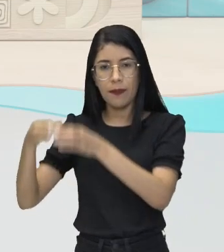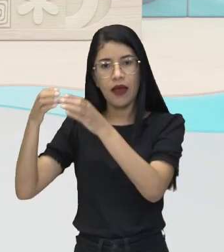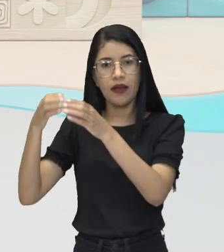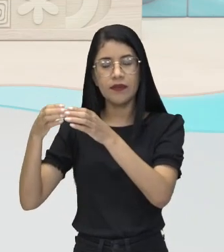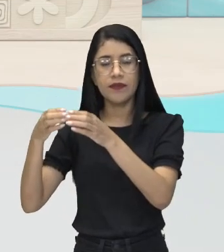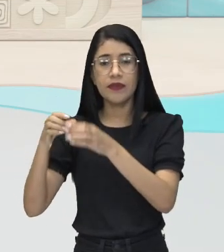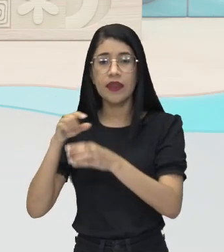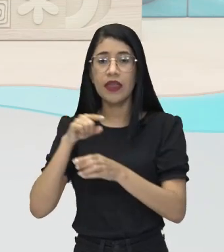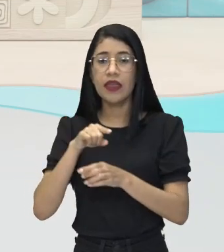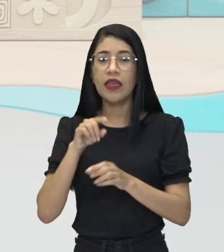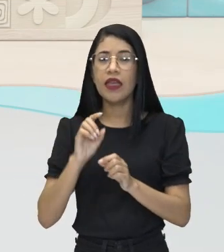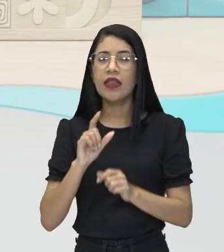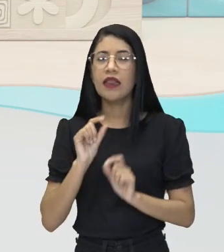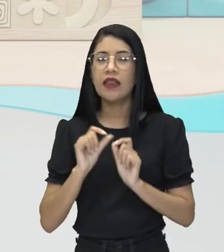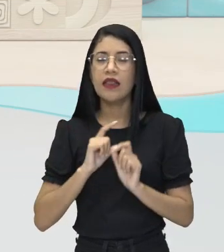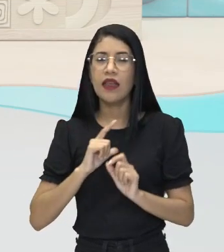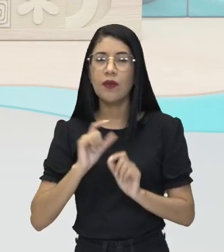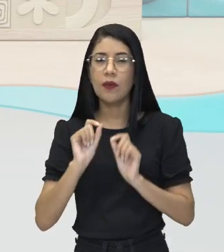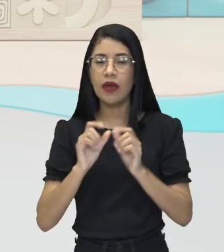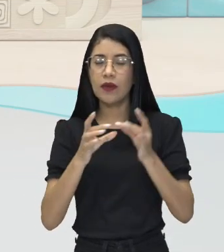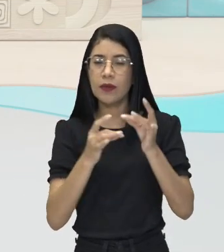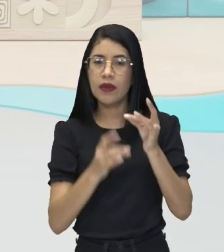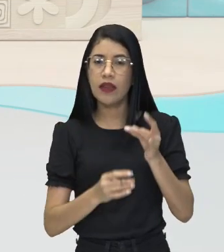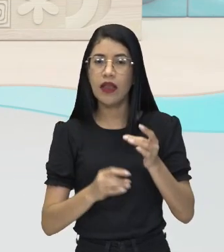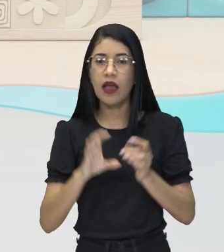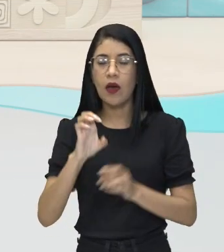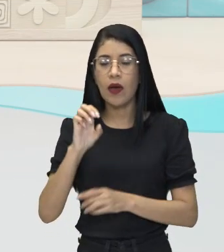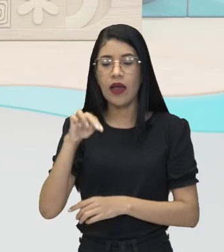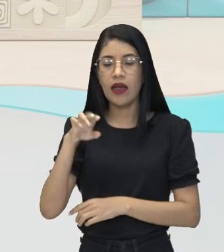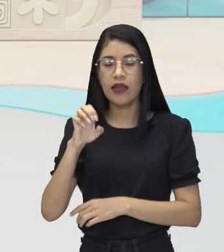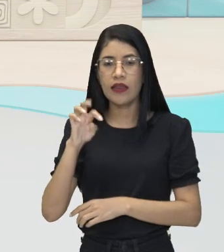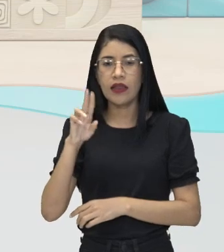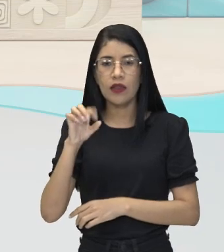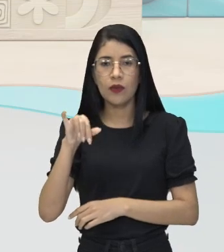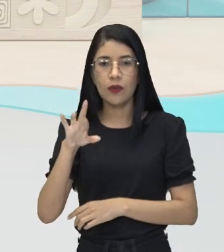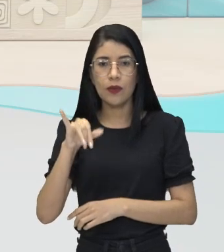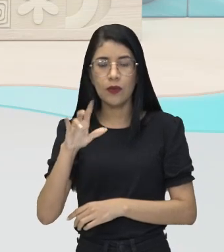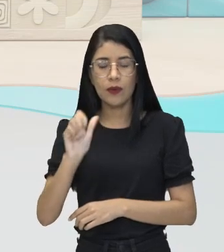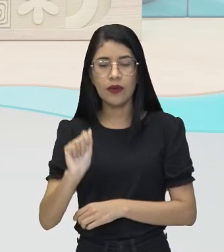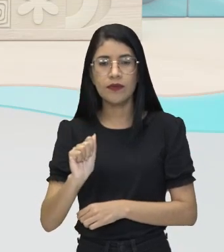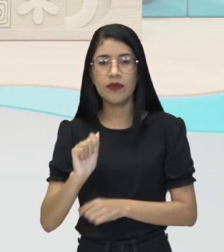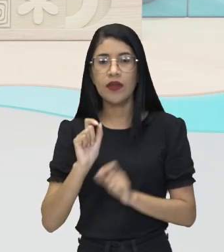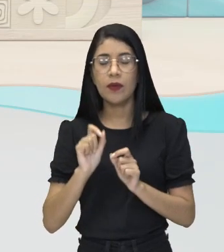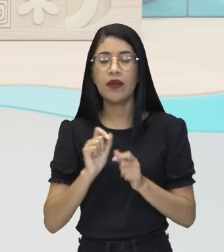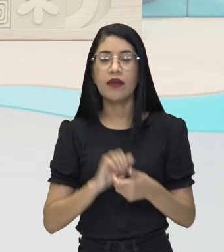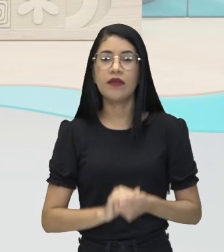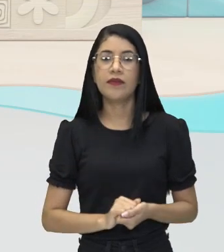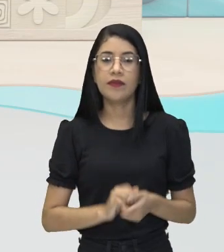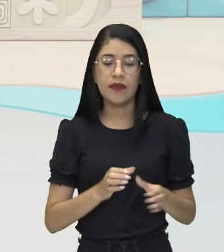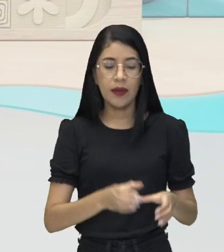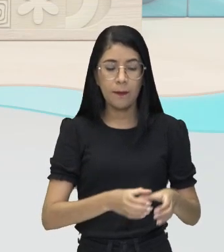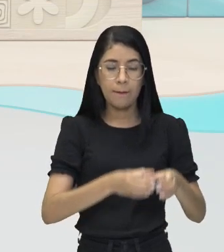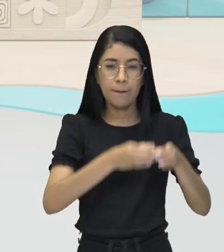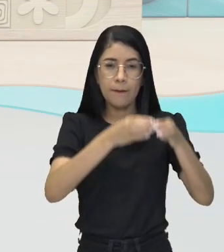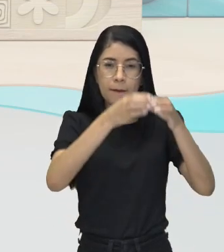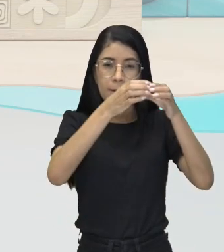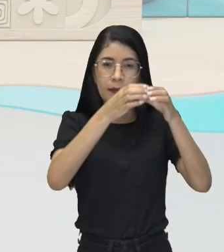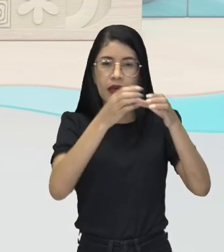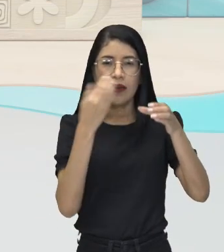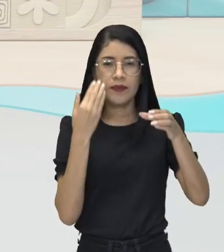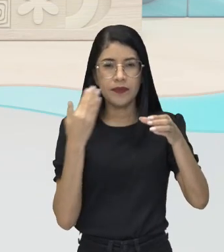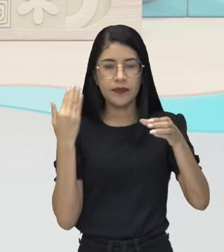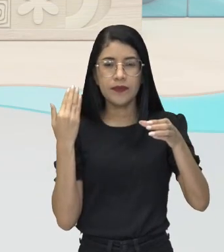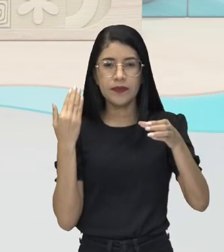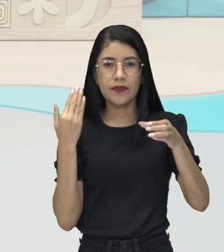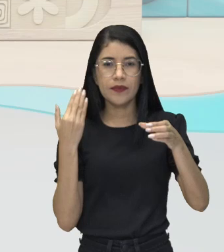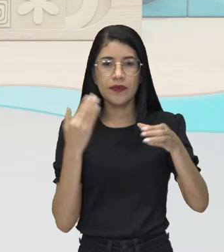essa coluna, tá, que é chamada de canelúrias. O que é? A coluna é a parte que tem aqui, essa parte aqui,